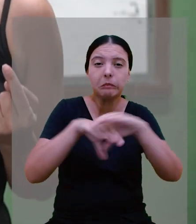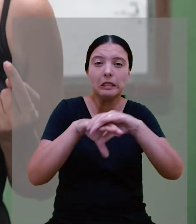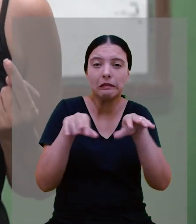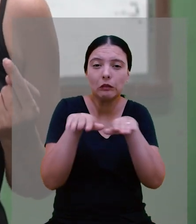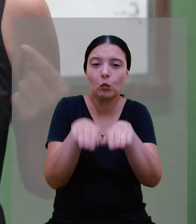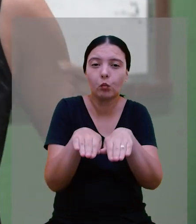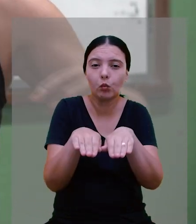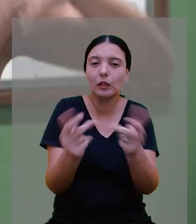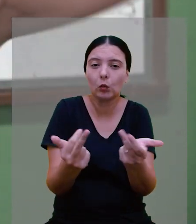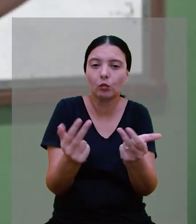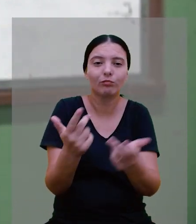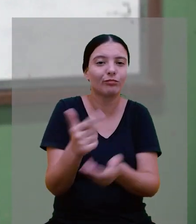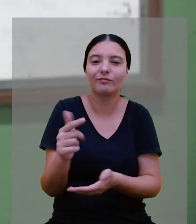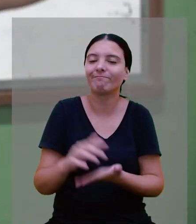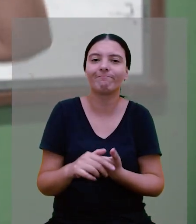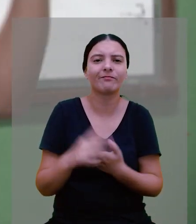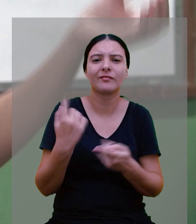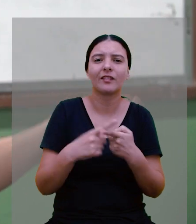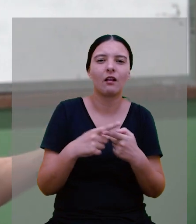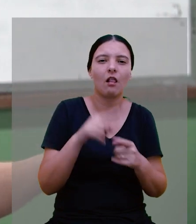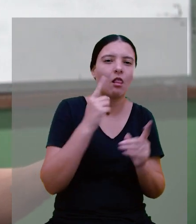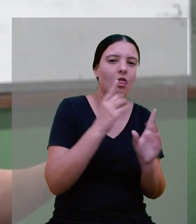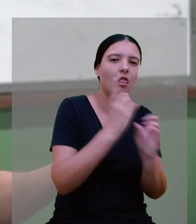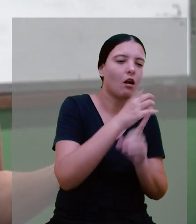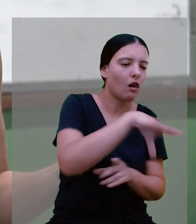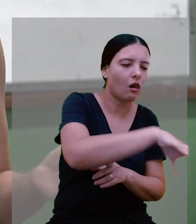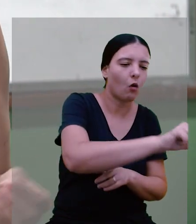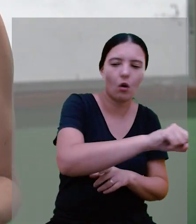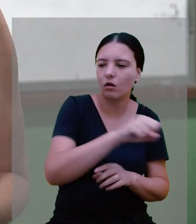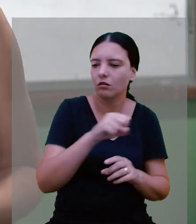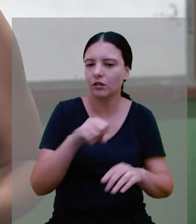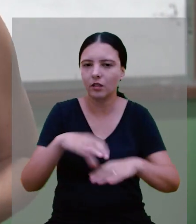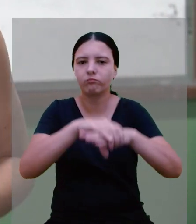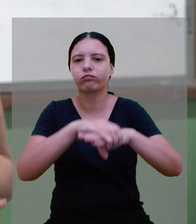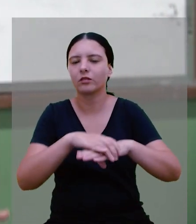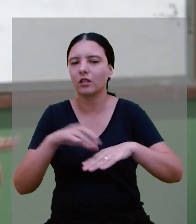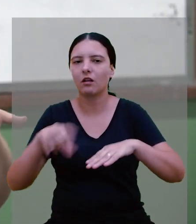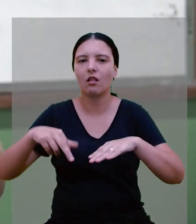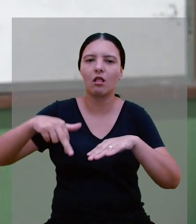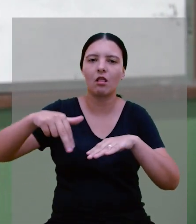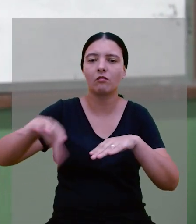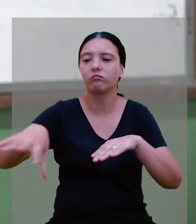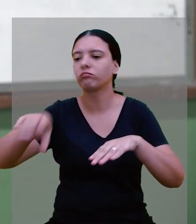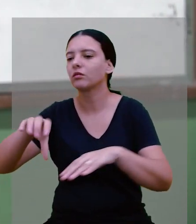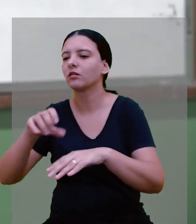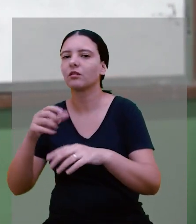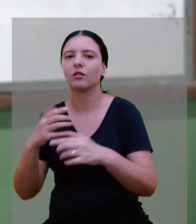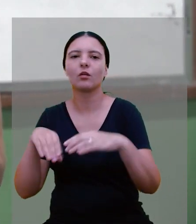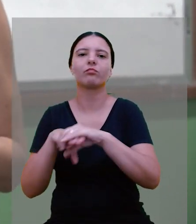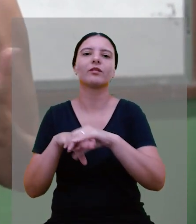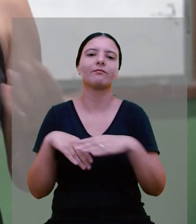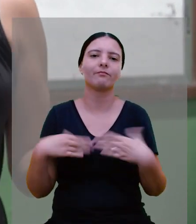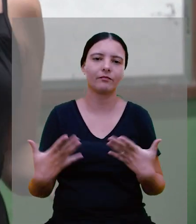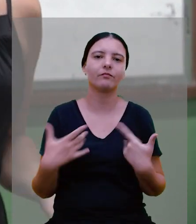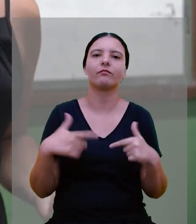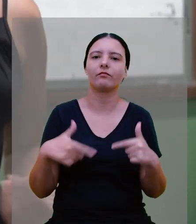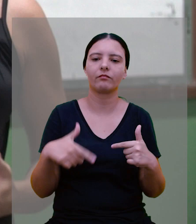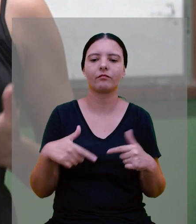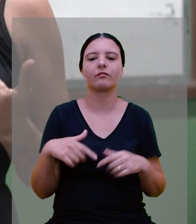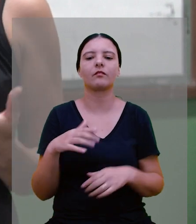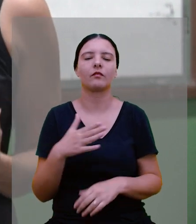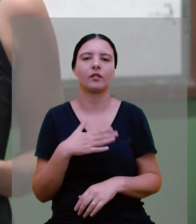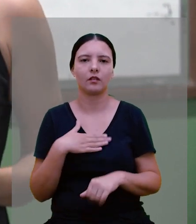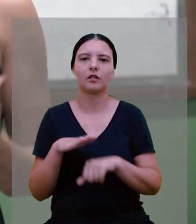gente. Porque elas acham um para lá, um para cá. Né? Então, o trabalho que eu fiz foi com as mulheres,